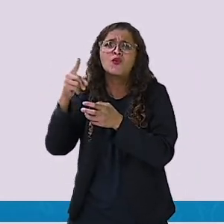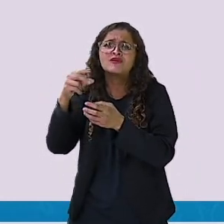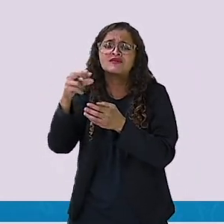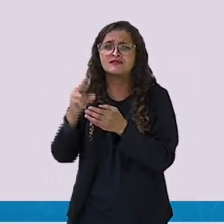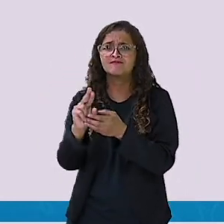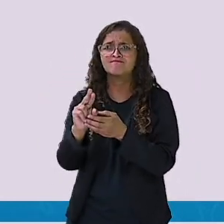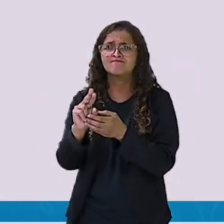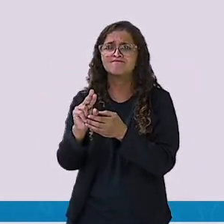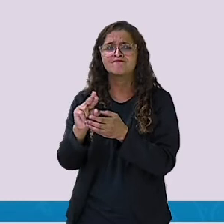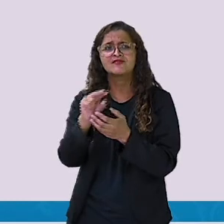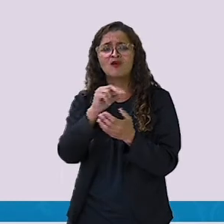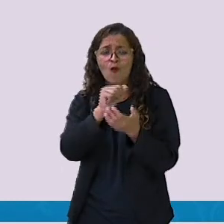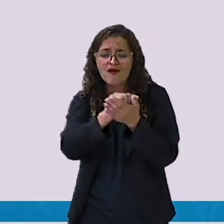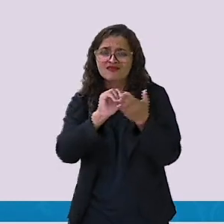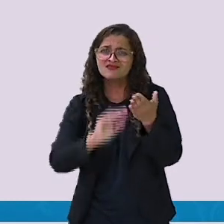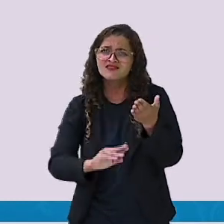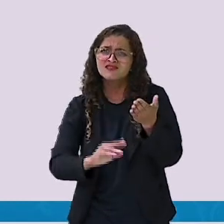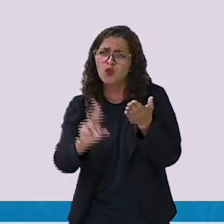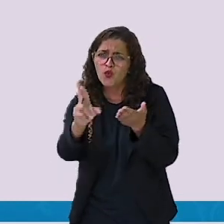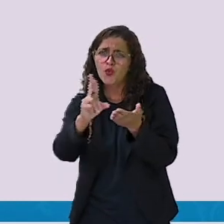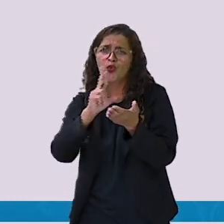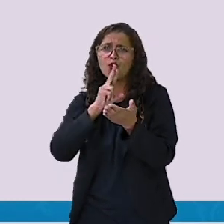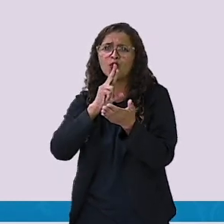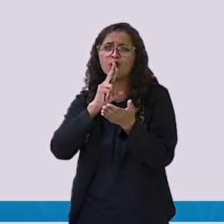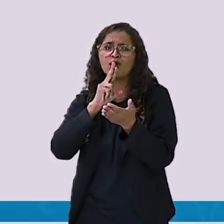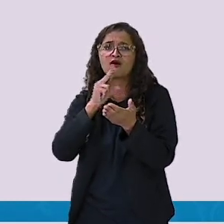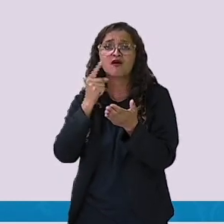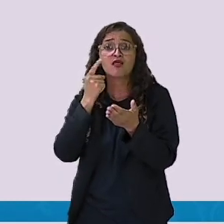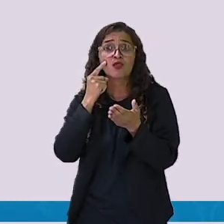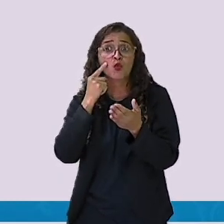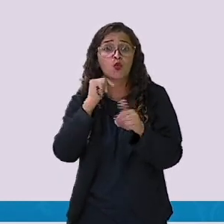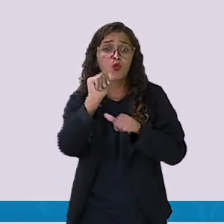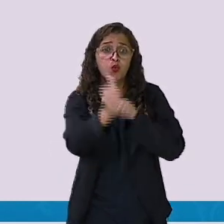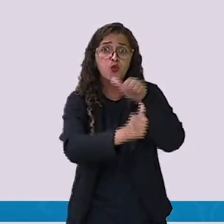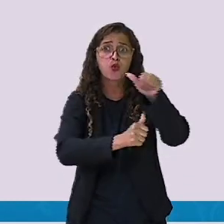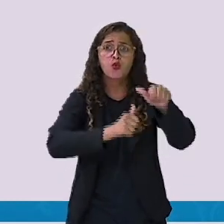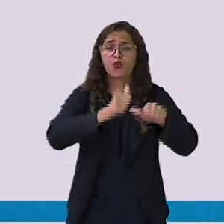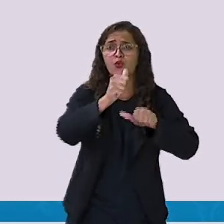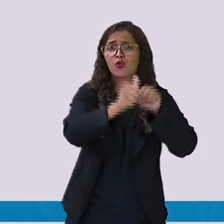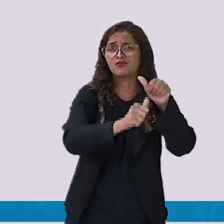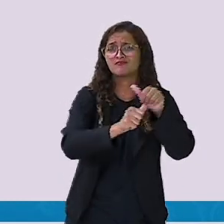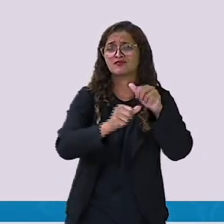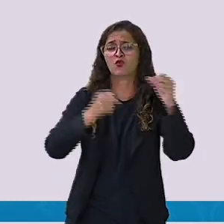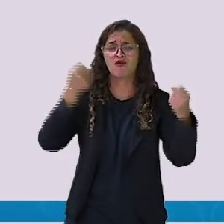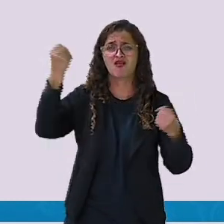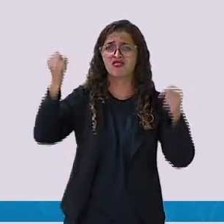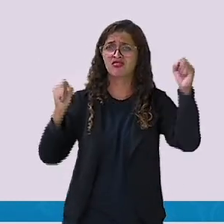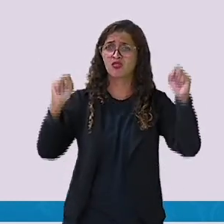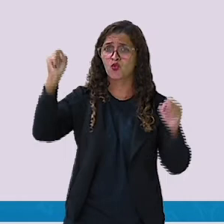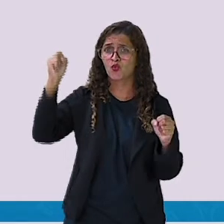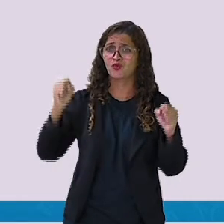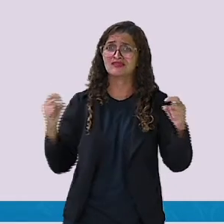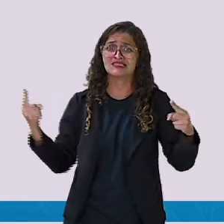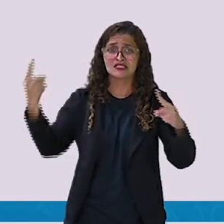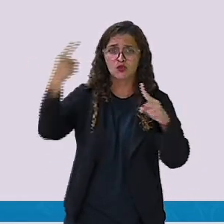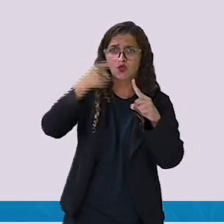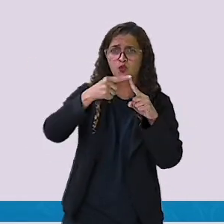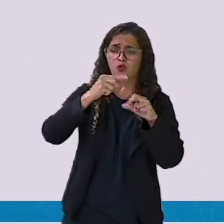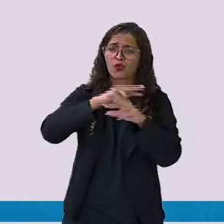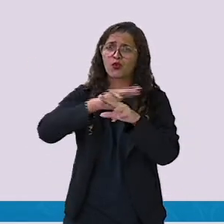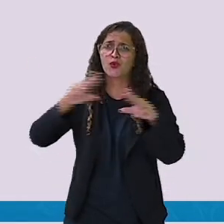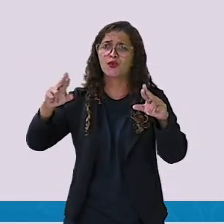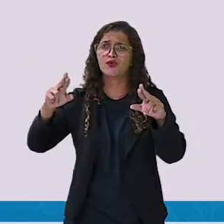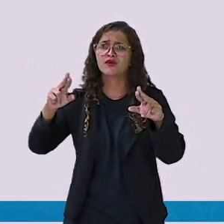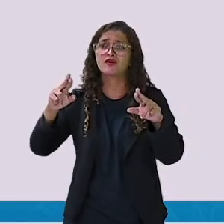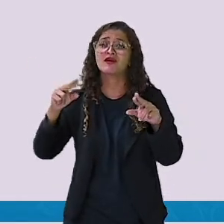propostas. Então, vimos aqui, né, algumas mudanças, alguns tipos de indústrias e nós vamos, com